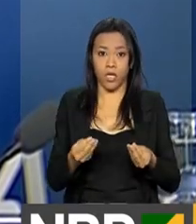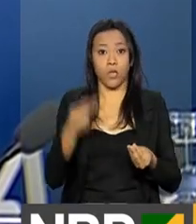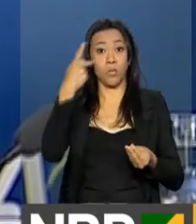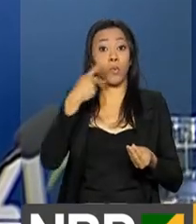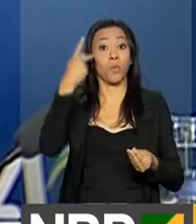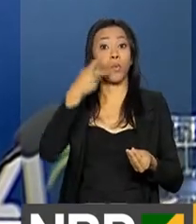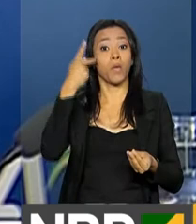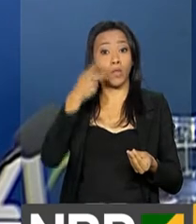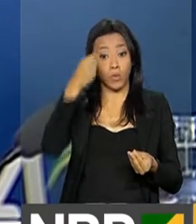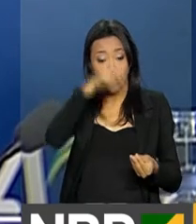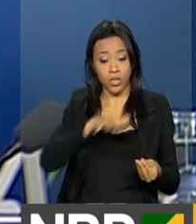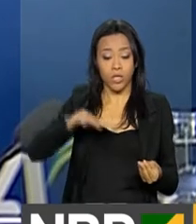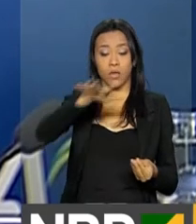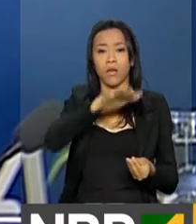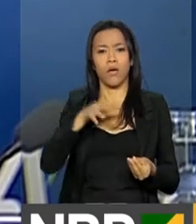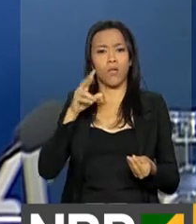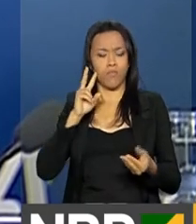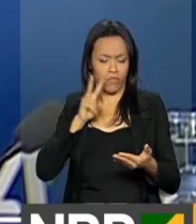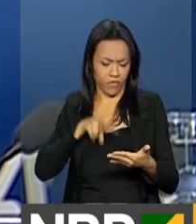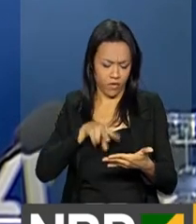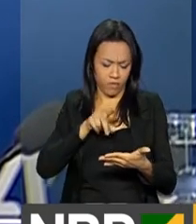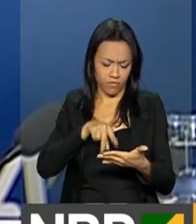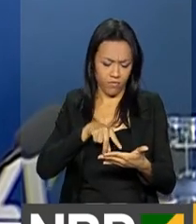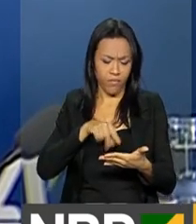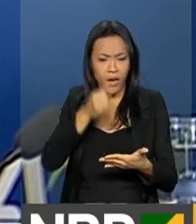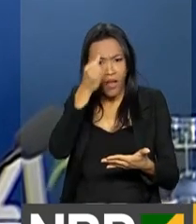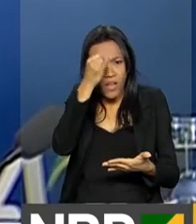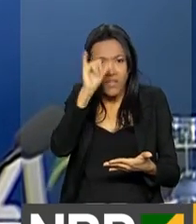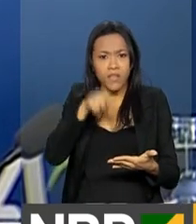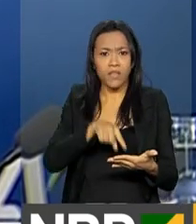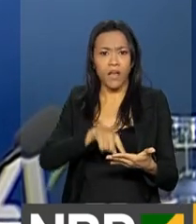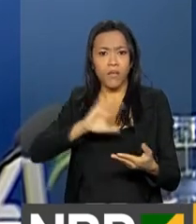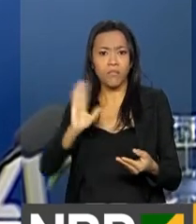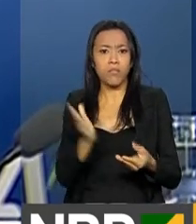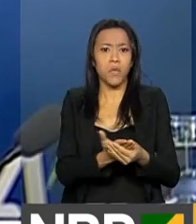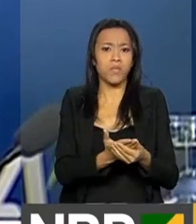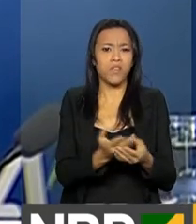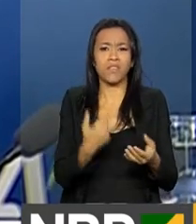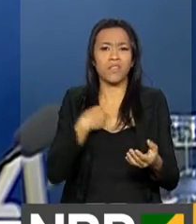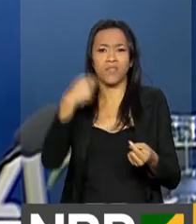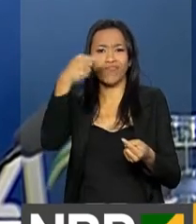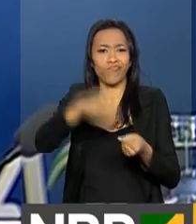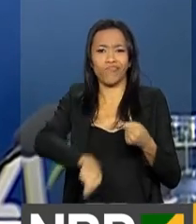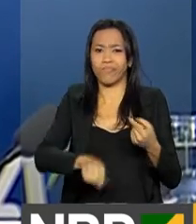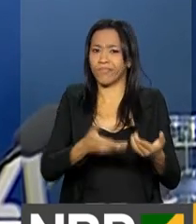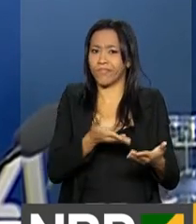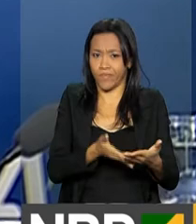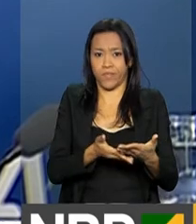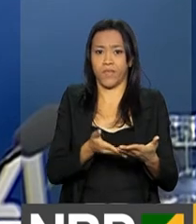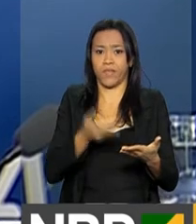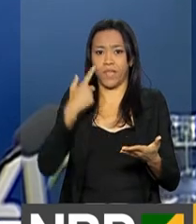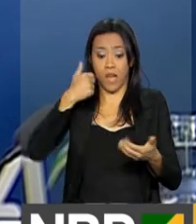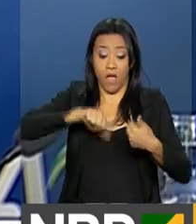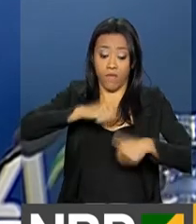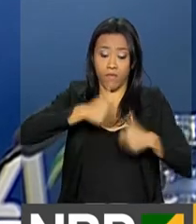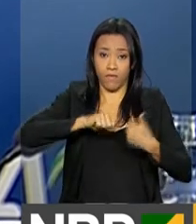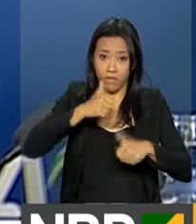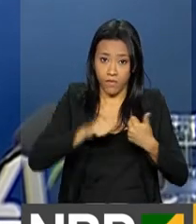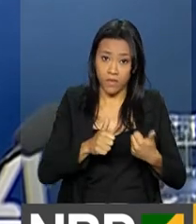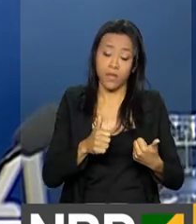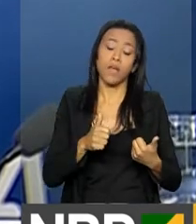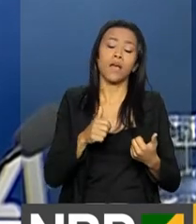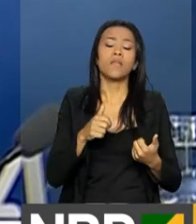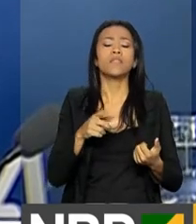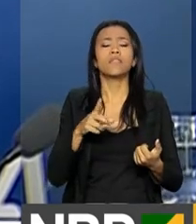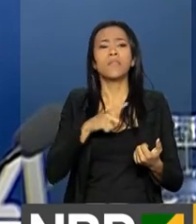procurador-geral do Estado, para evitar, por exemplo, recursos que não cabem mais. E eu sei como é que é, às vezes até havia